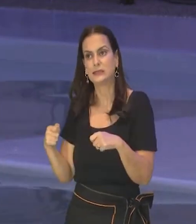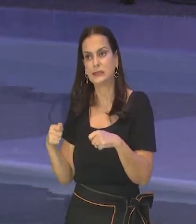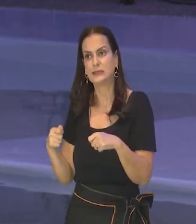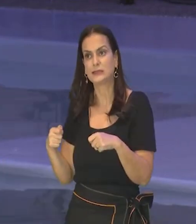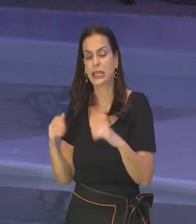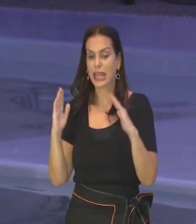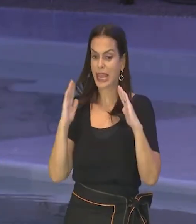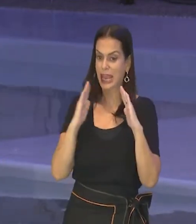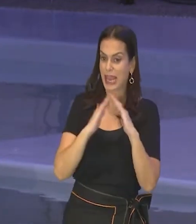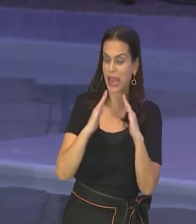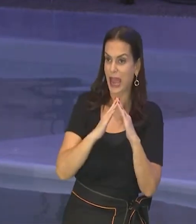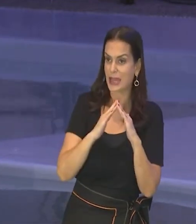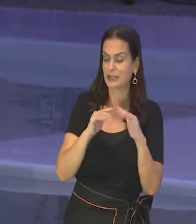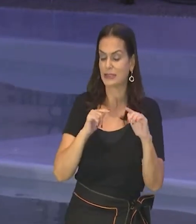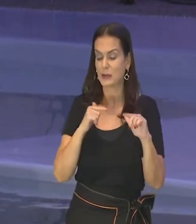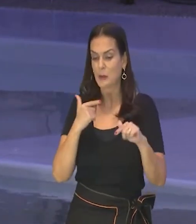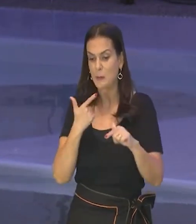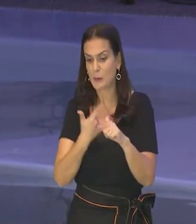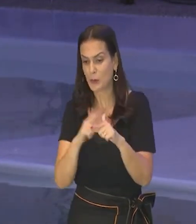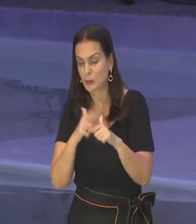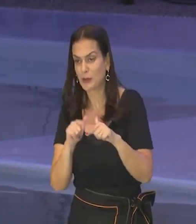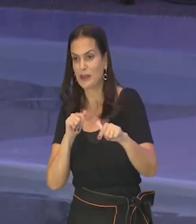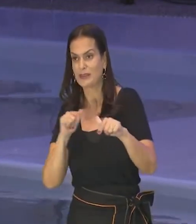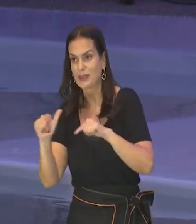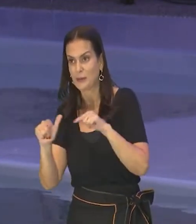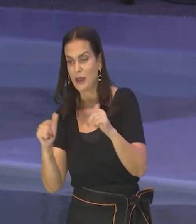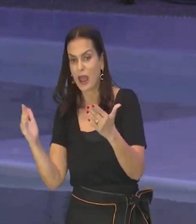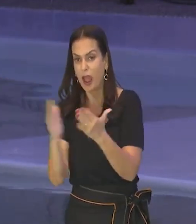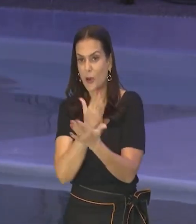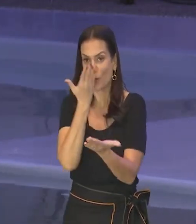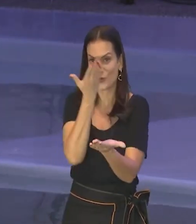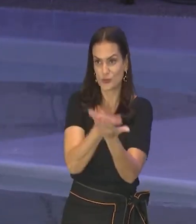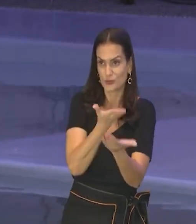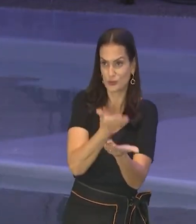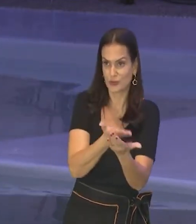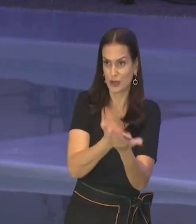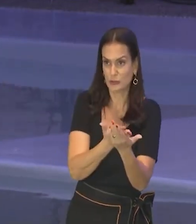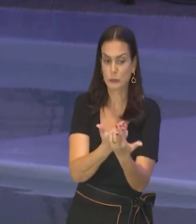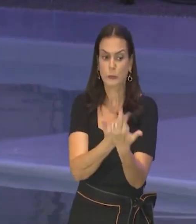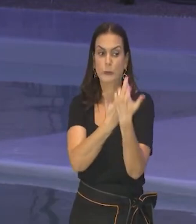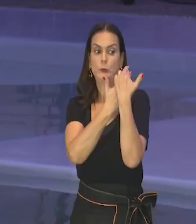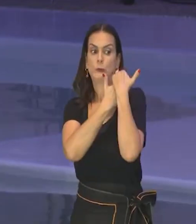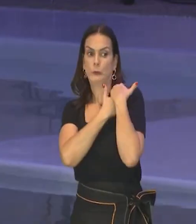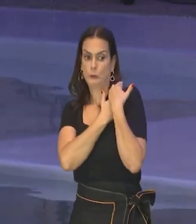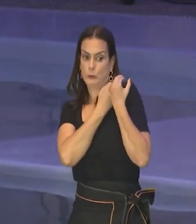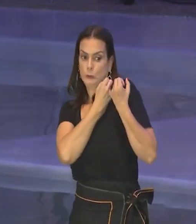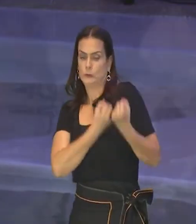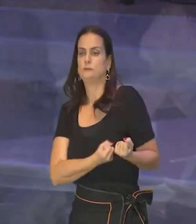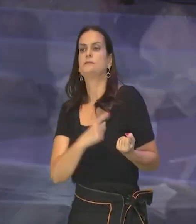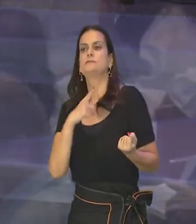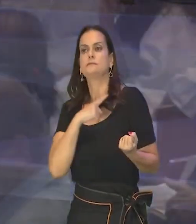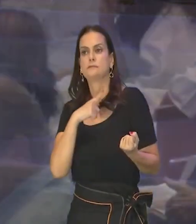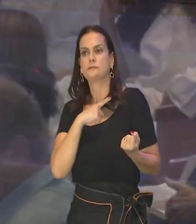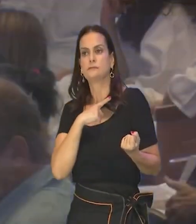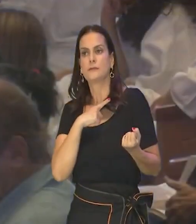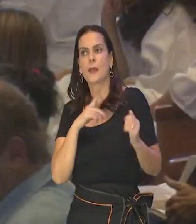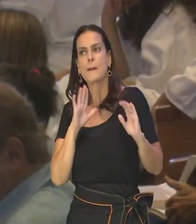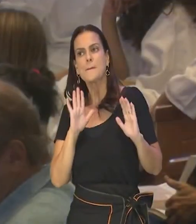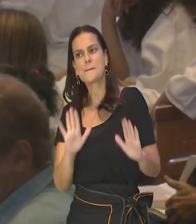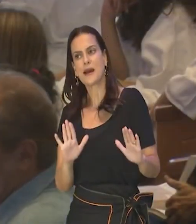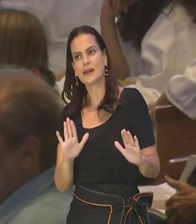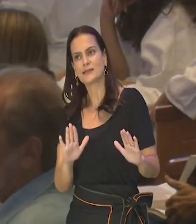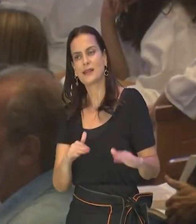em casa, problemas no trabalho, alguns estudantes com as suas responsabilidades, mas